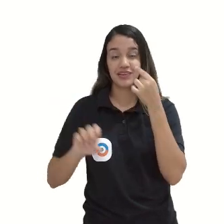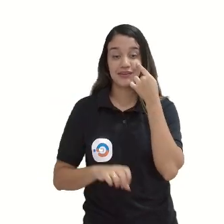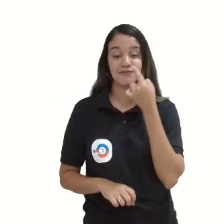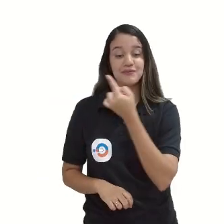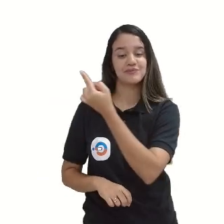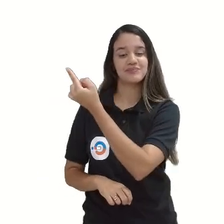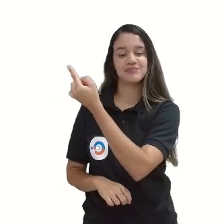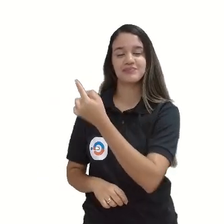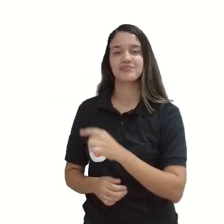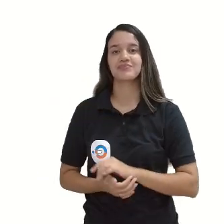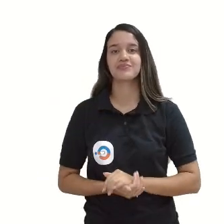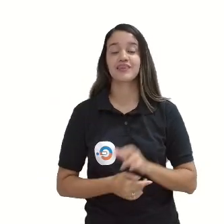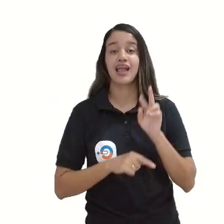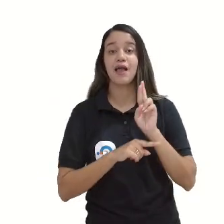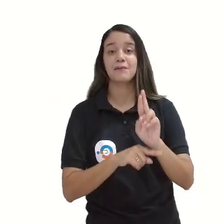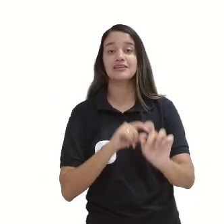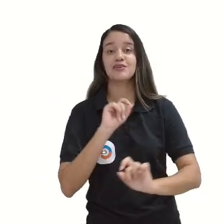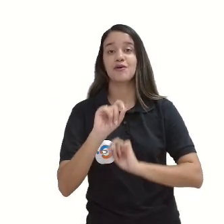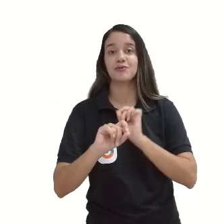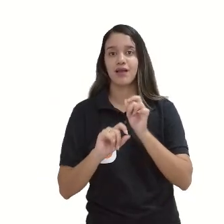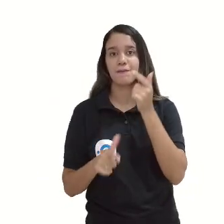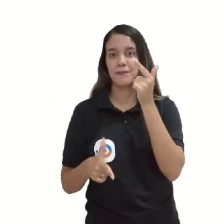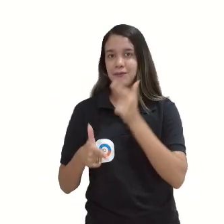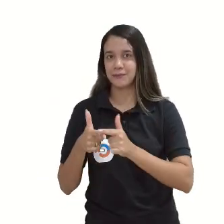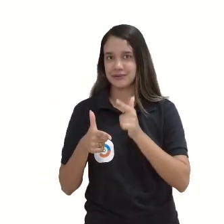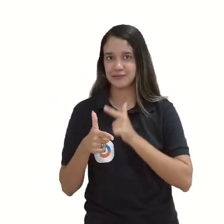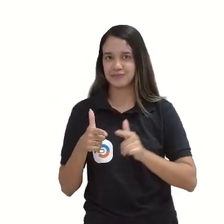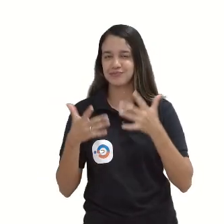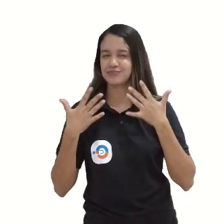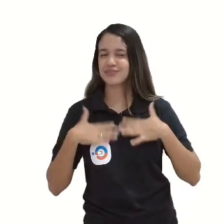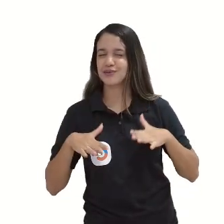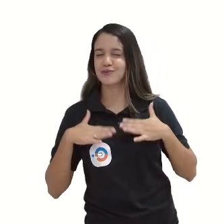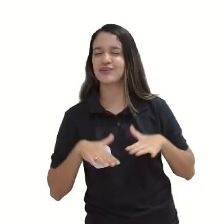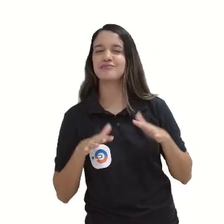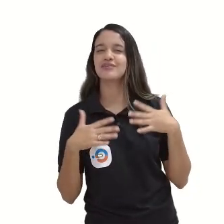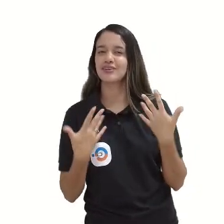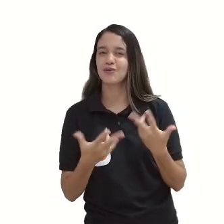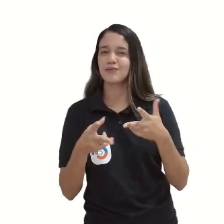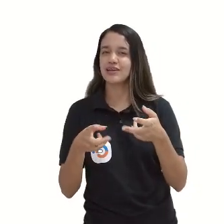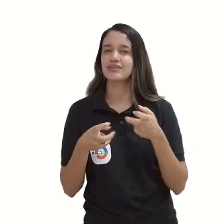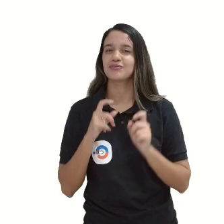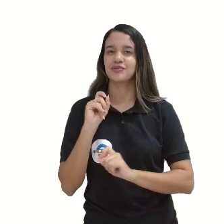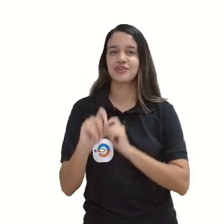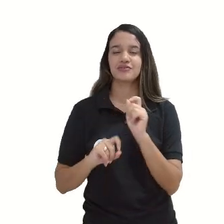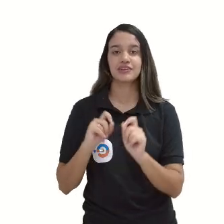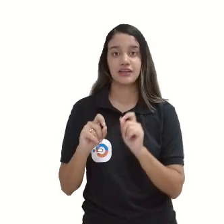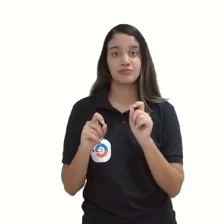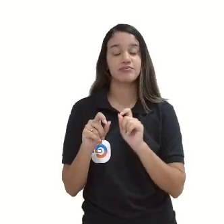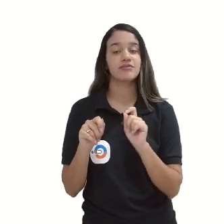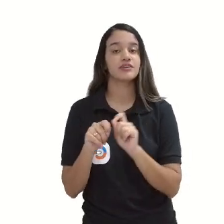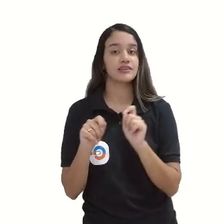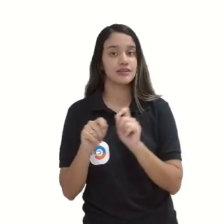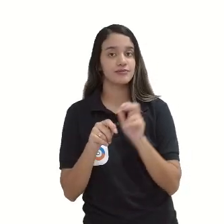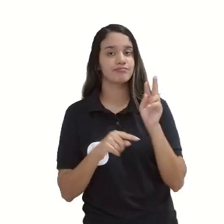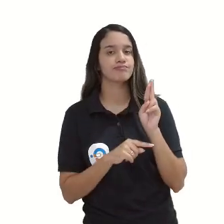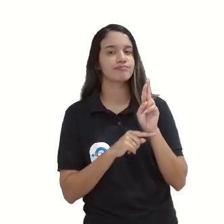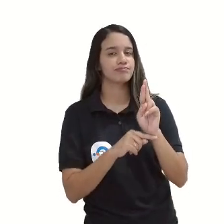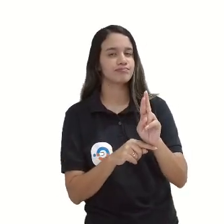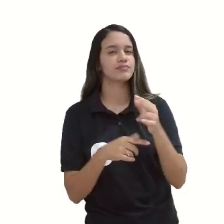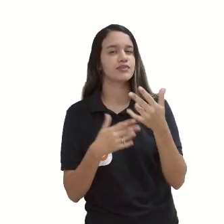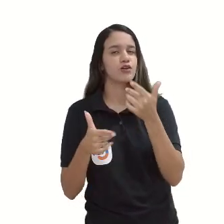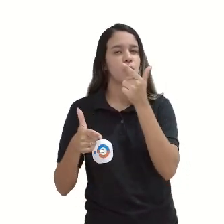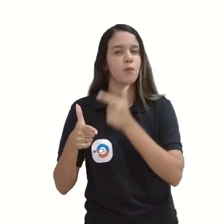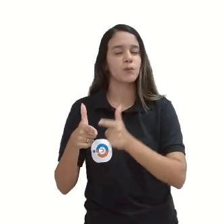aí na tela, que representa esse problema. Tranquilo? Então, percebe o seguinte: para a gente fazer a representação